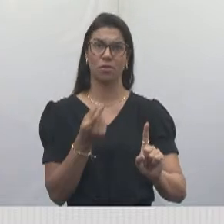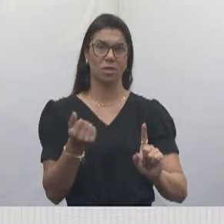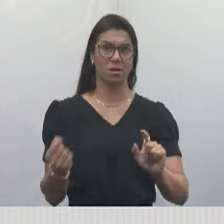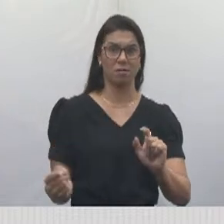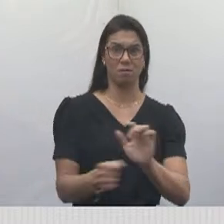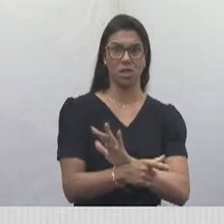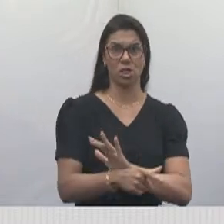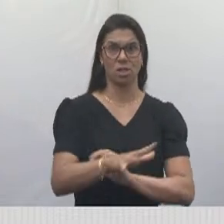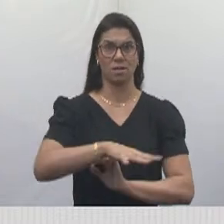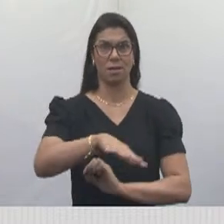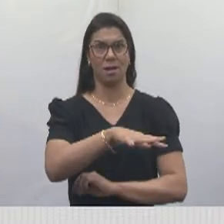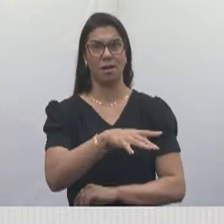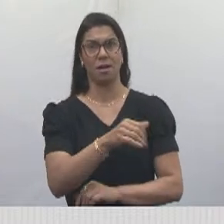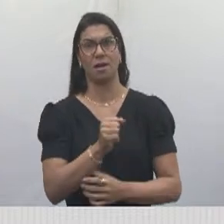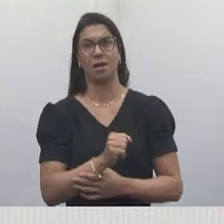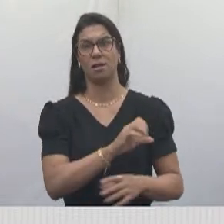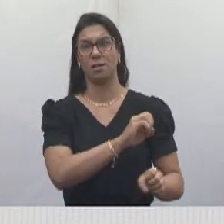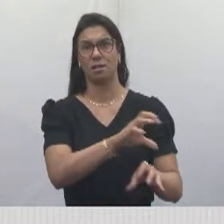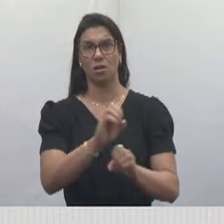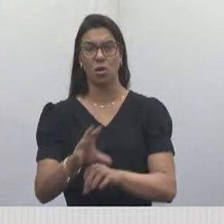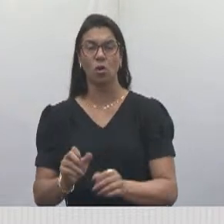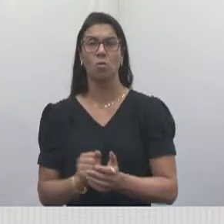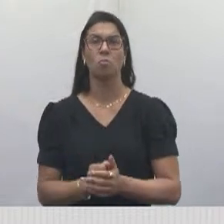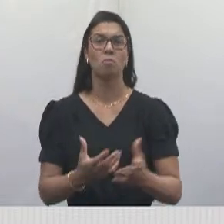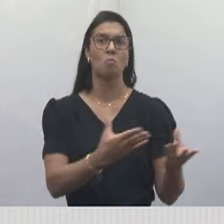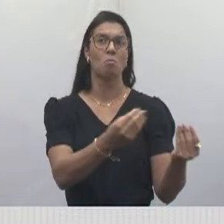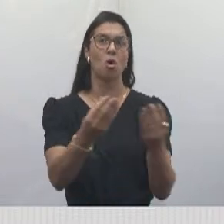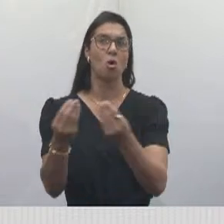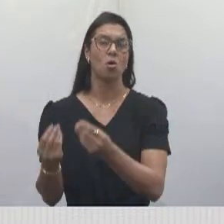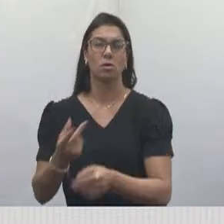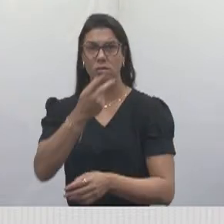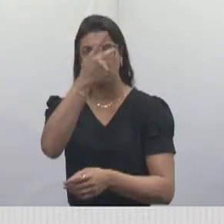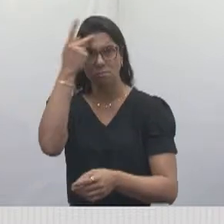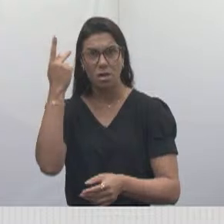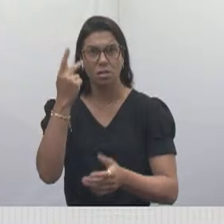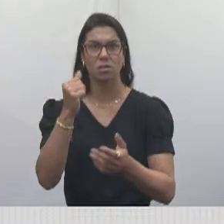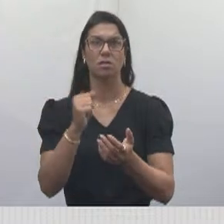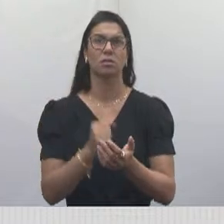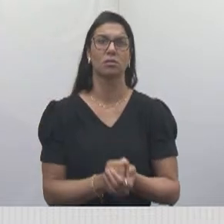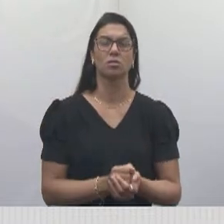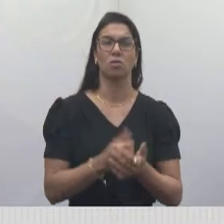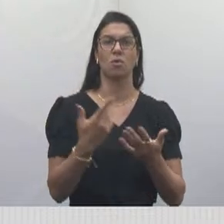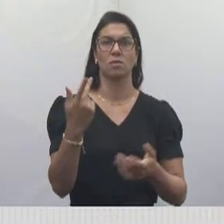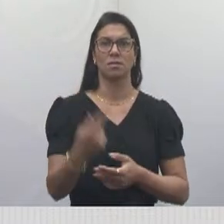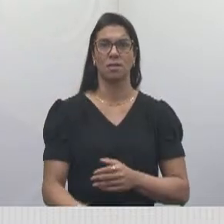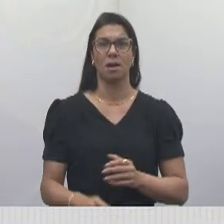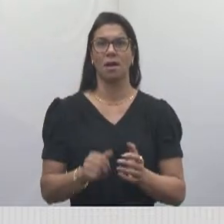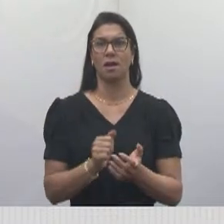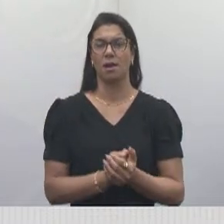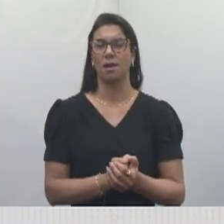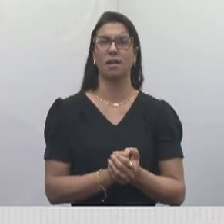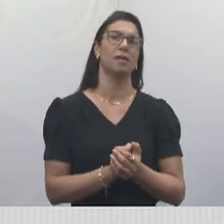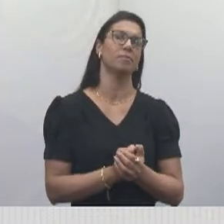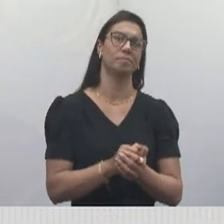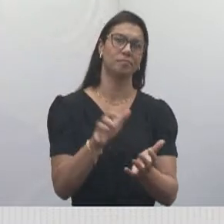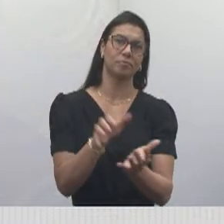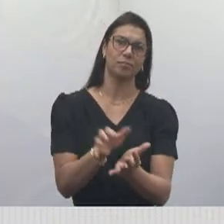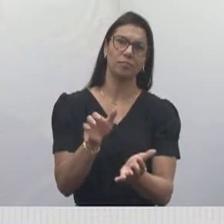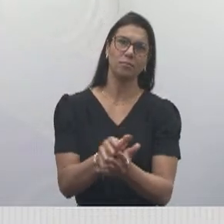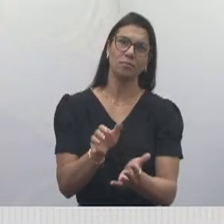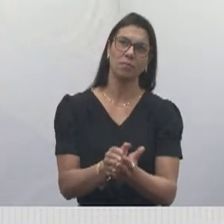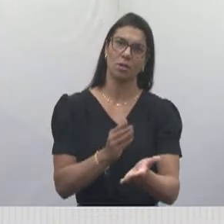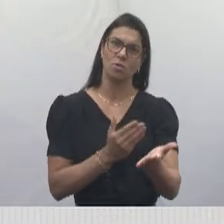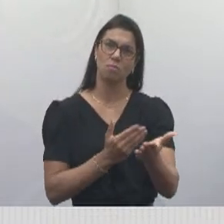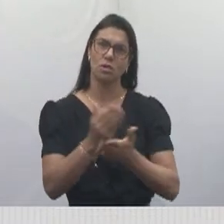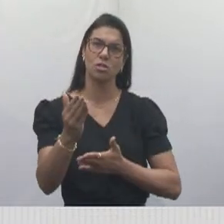educação, muitos municípios brasileiros começaram a trocar frota de veículos, frota de computador,